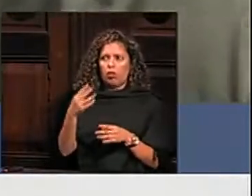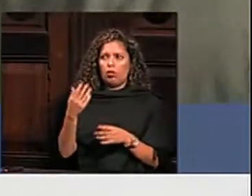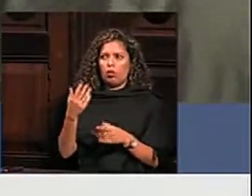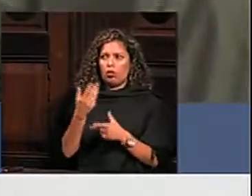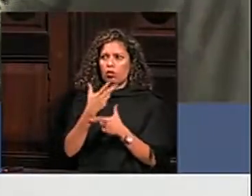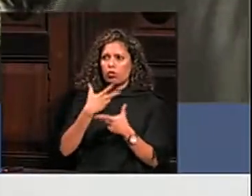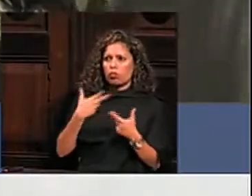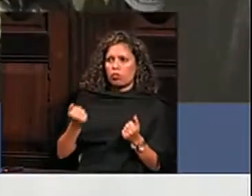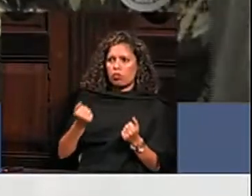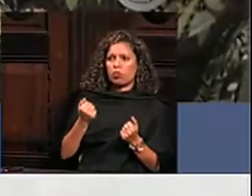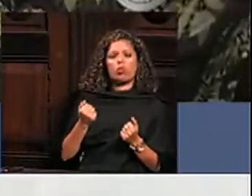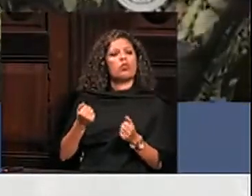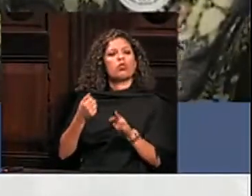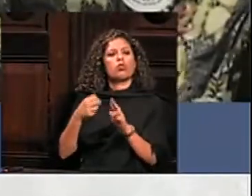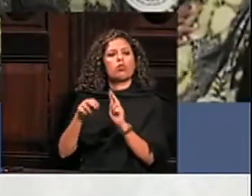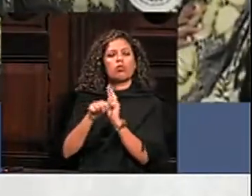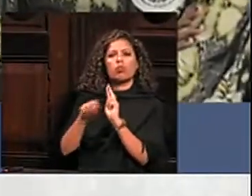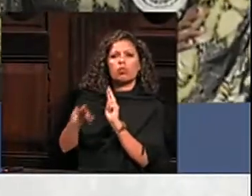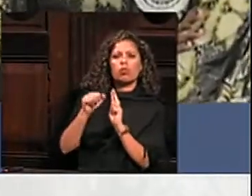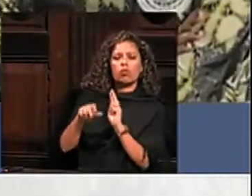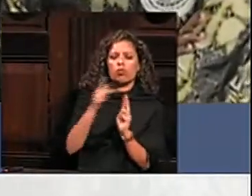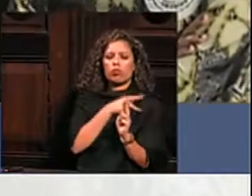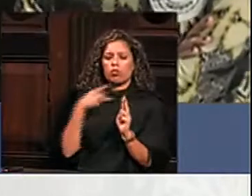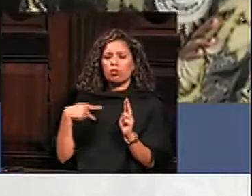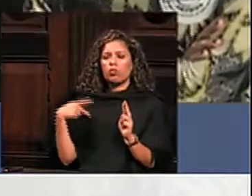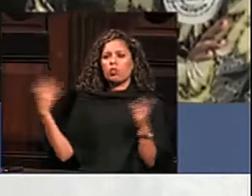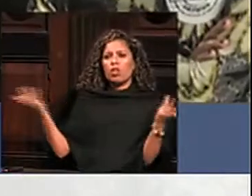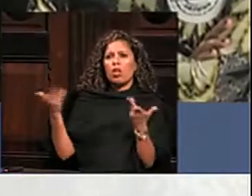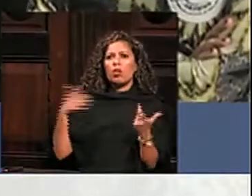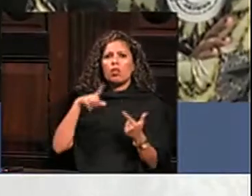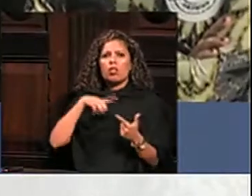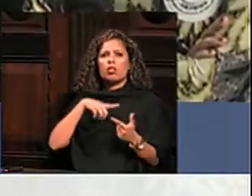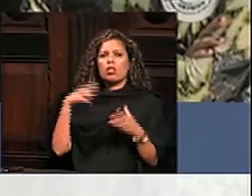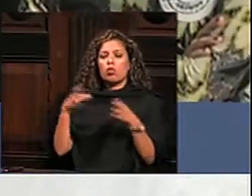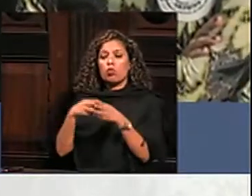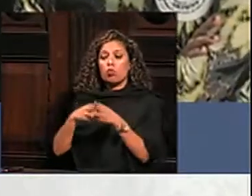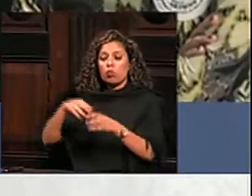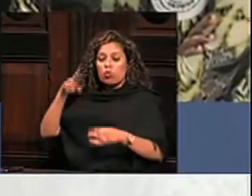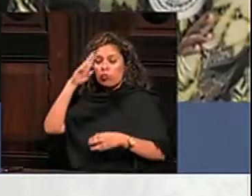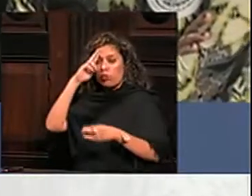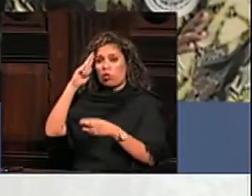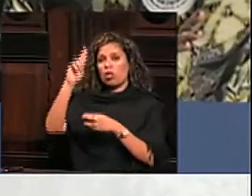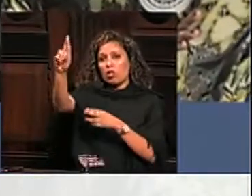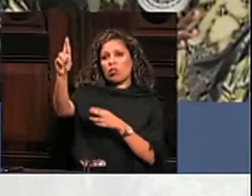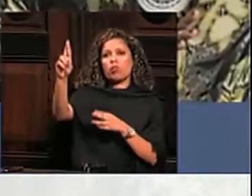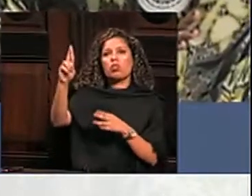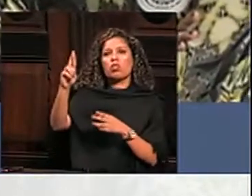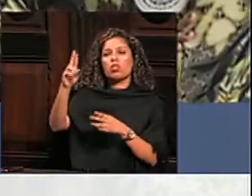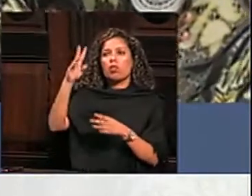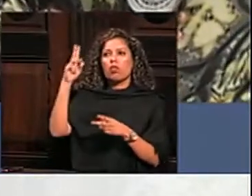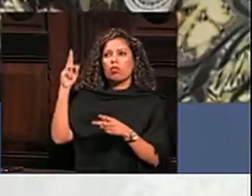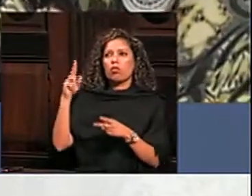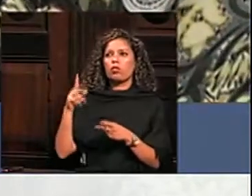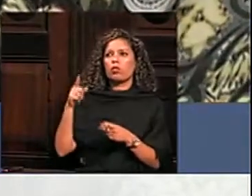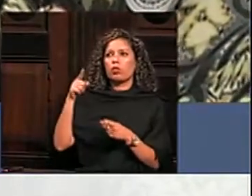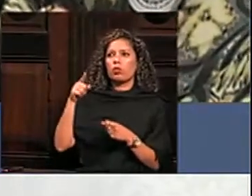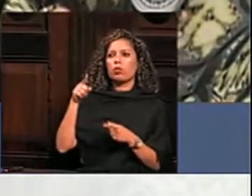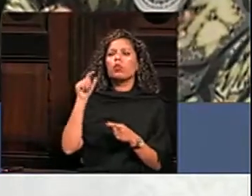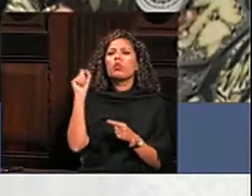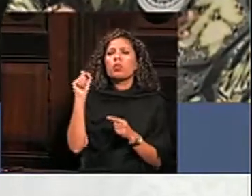públicas vão ter agora um poderoso e fiel aliado, a